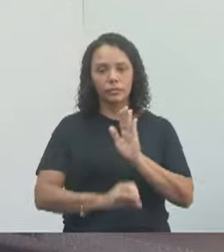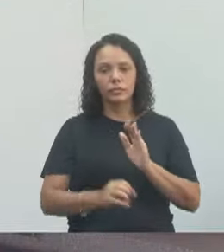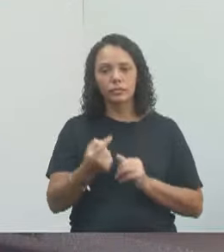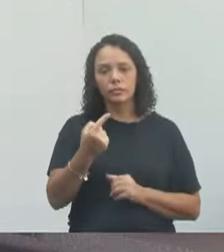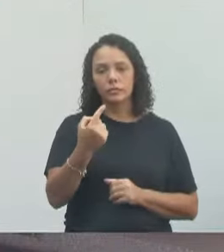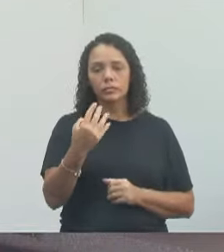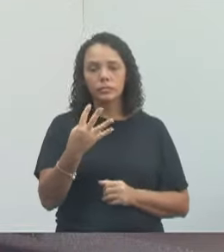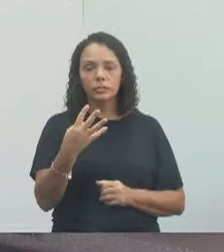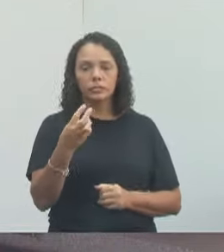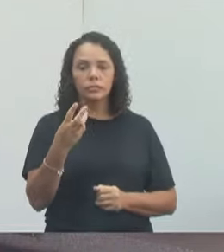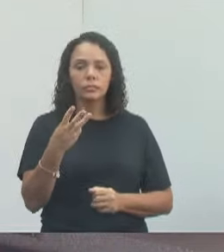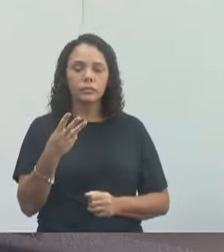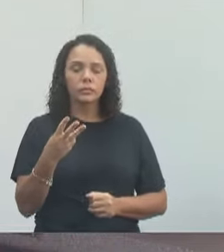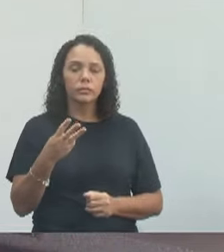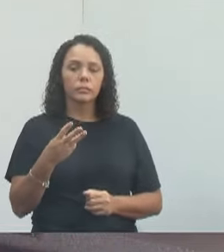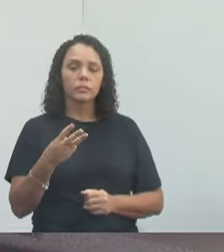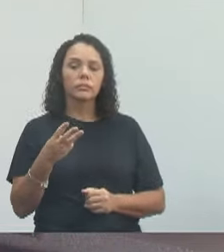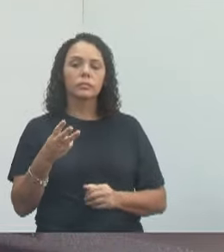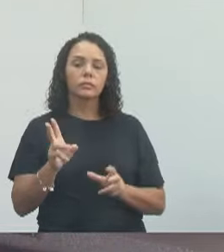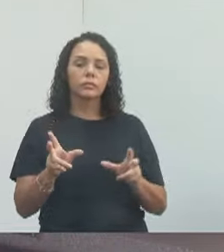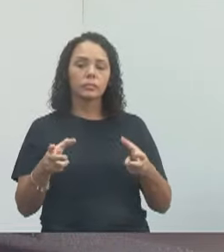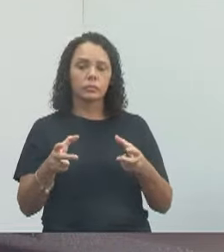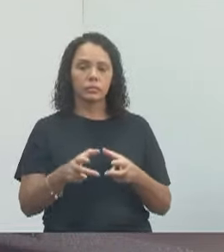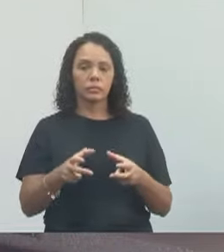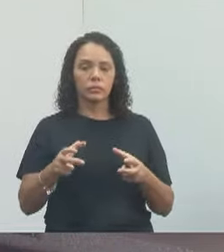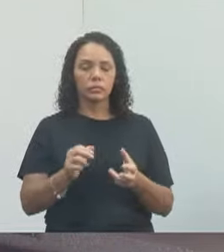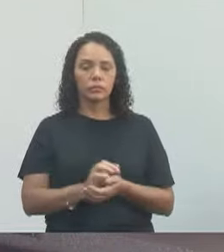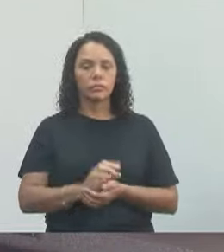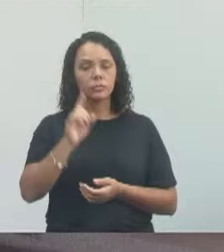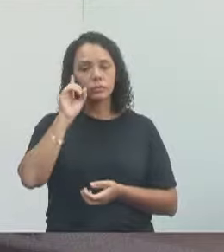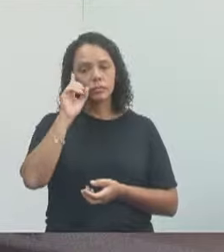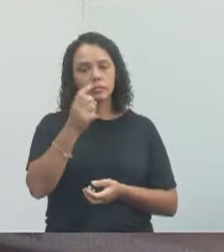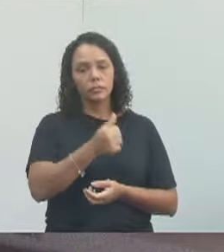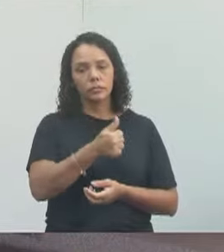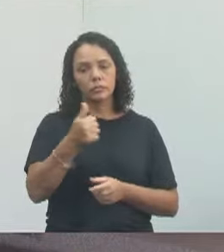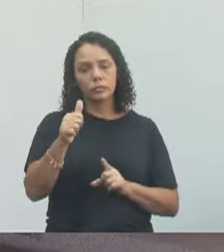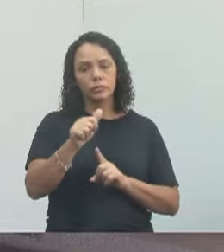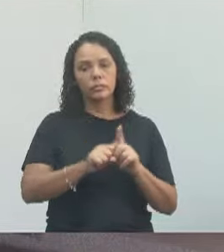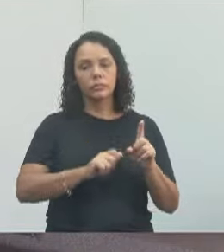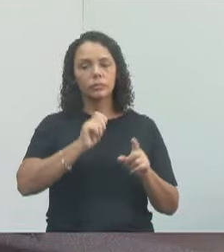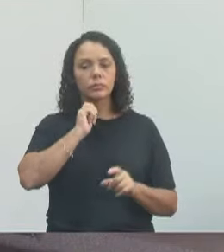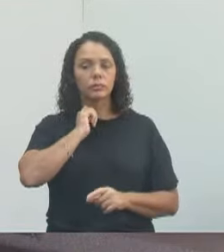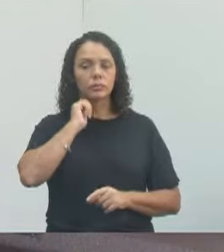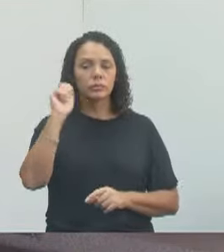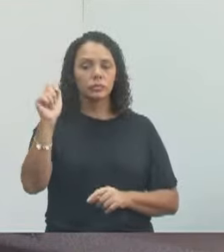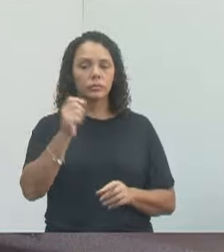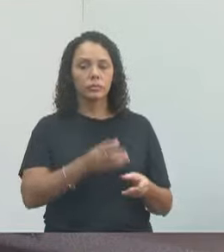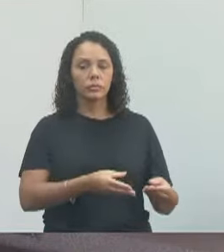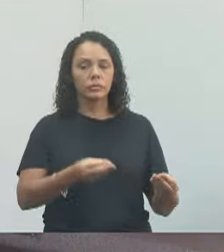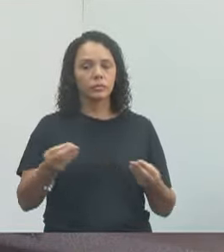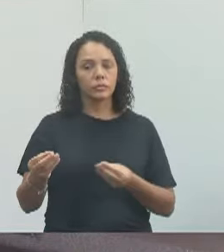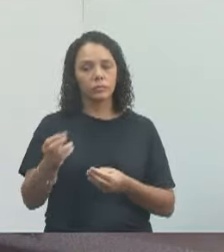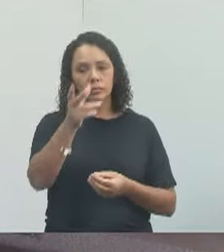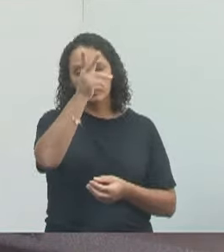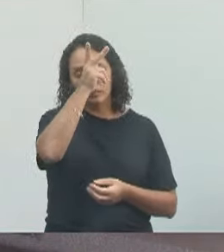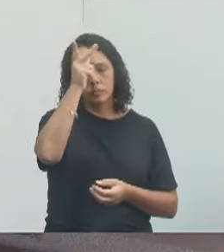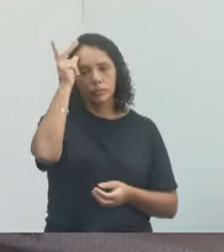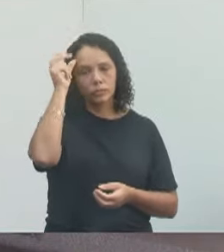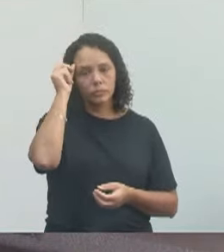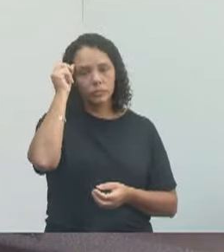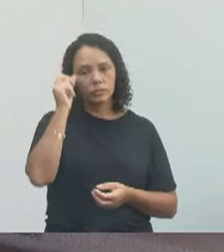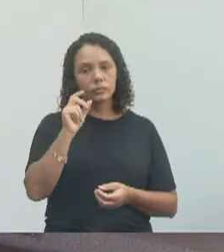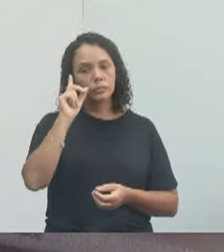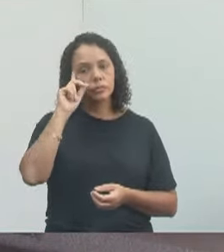143 dessa casa Legislativa dotada em 11 de abril de 2024 recebido nesta prefeitura no dia 12 de